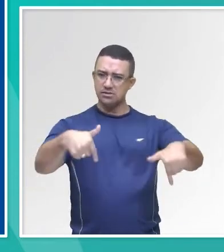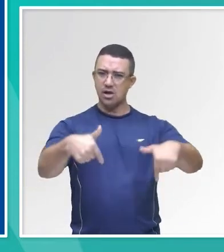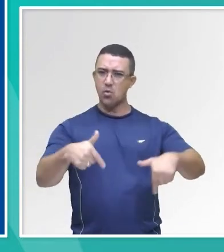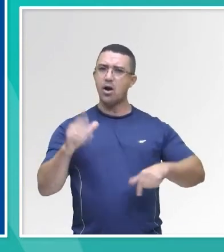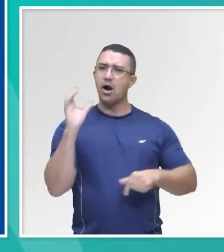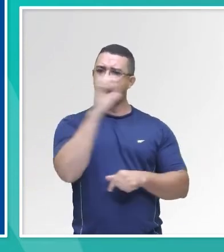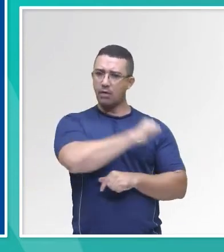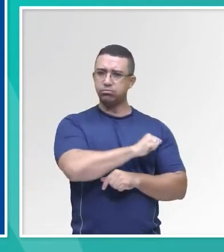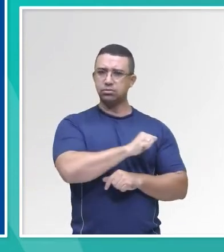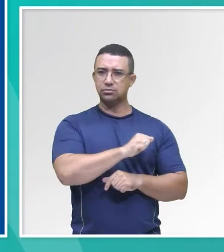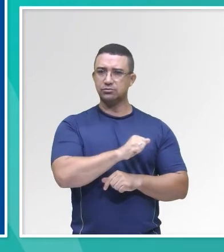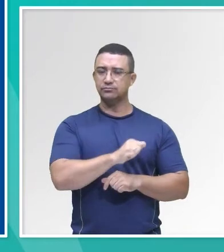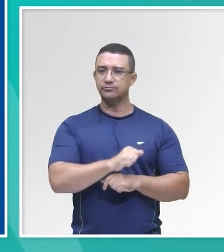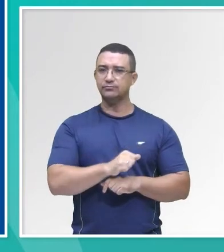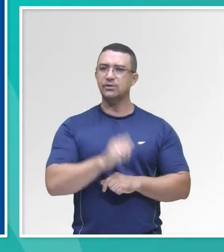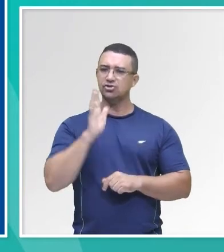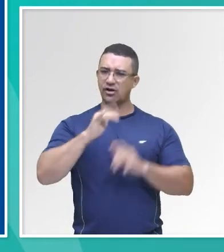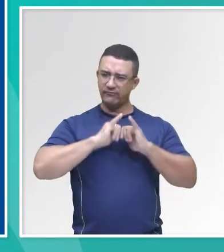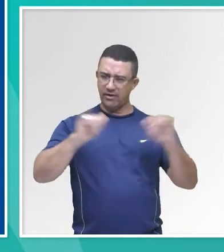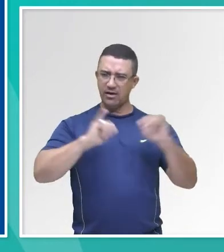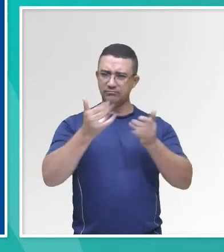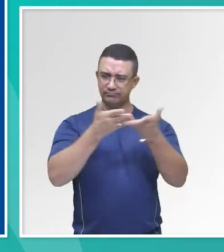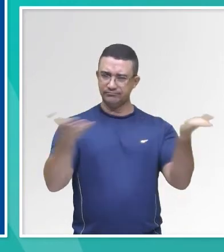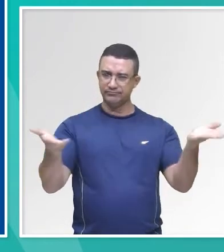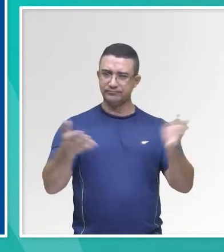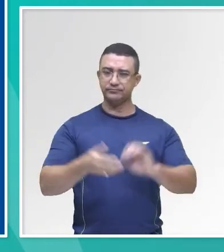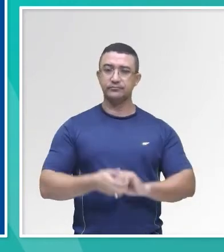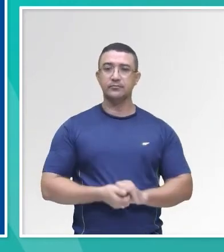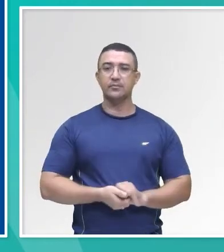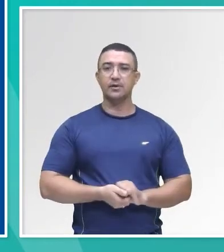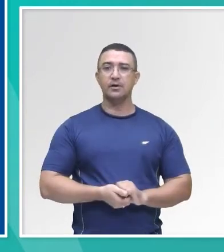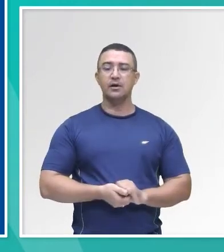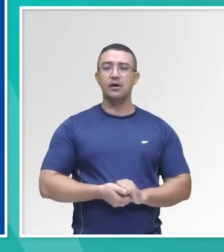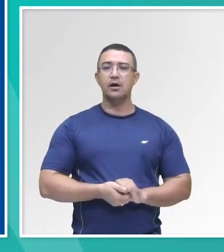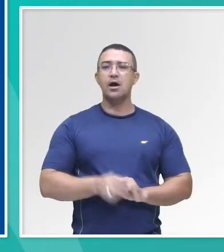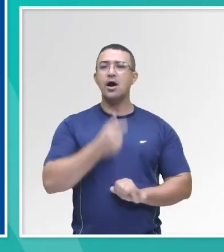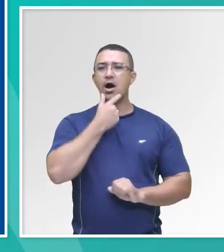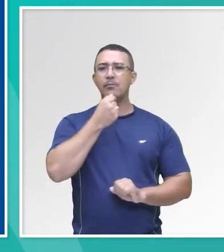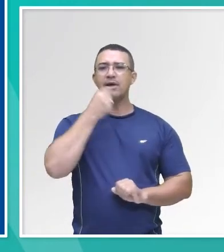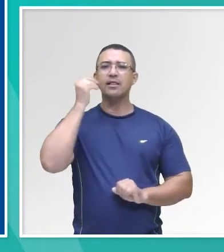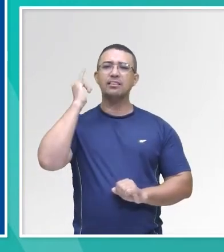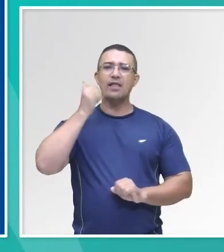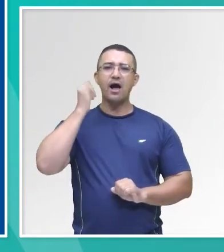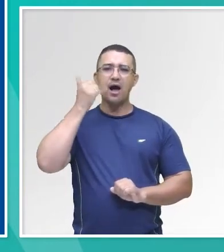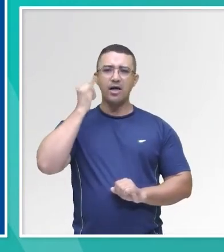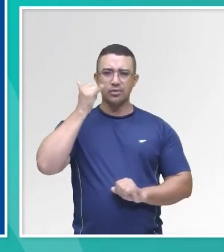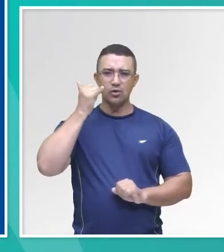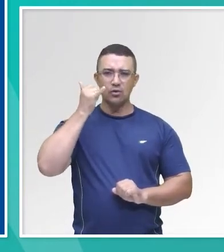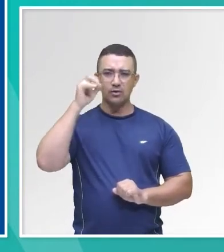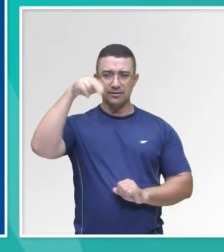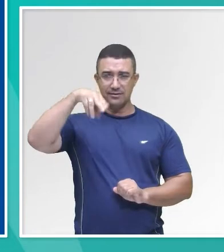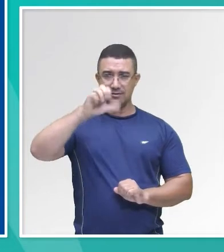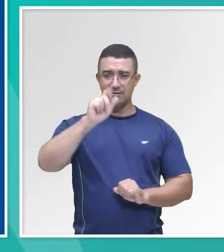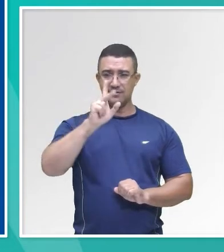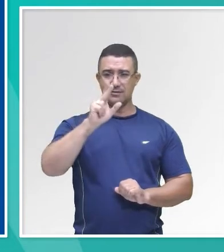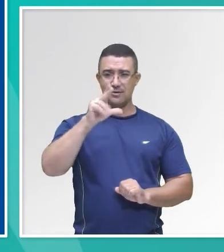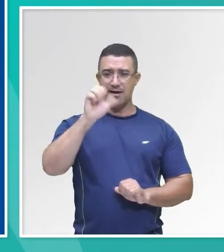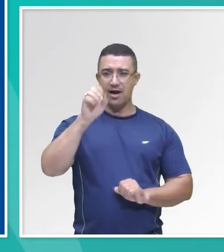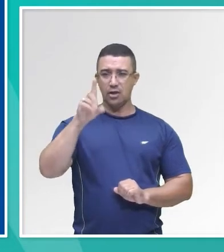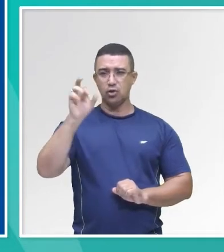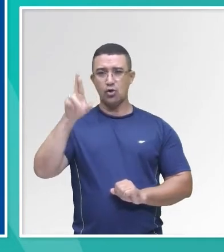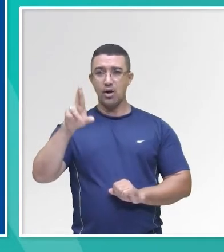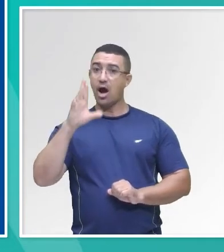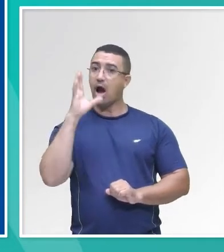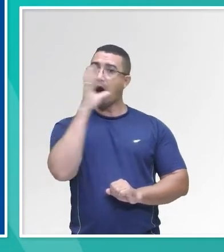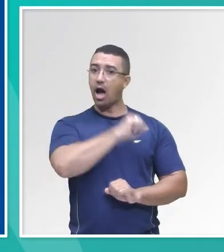rápidas, como eu falei anteriormente. O narrador aqui ele vai assumir uma importância maior, né, contando essa história.